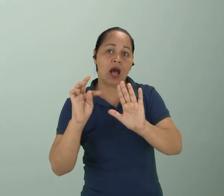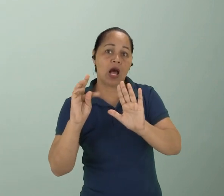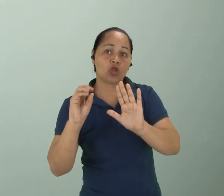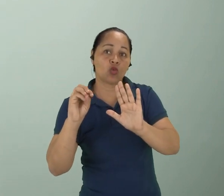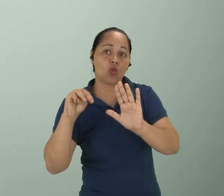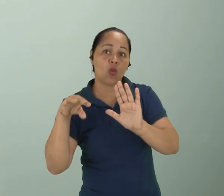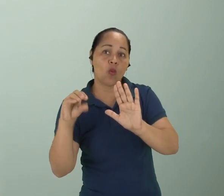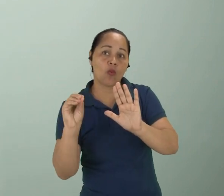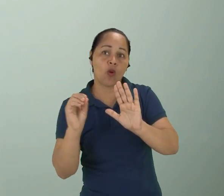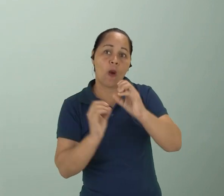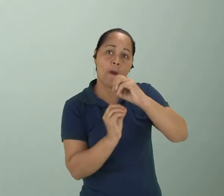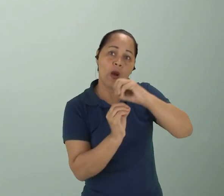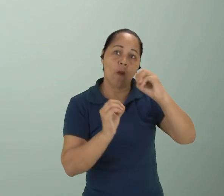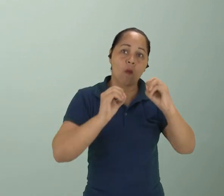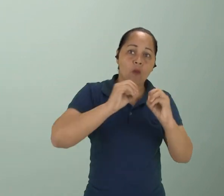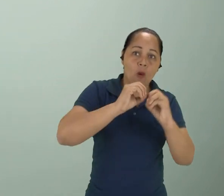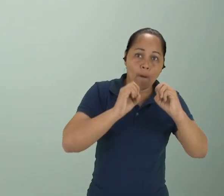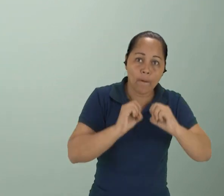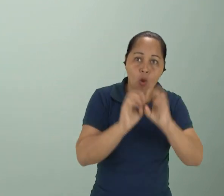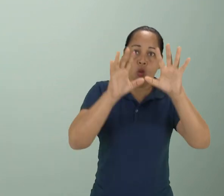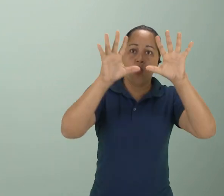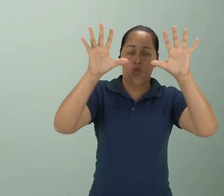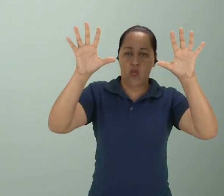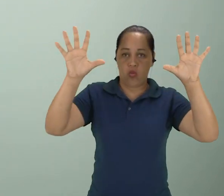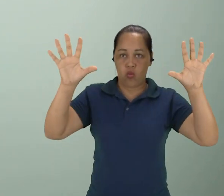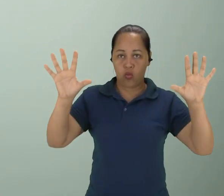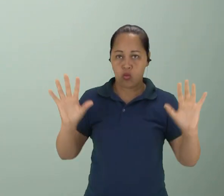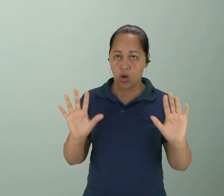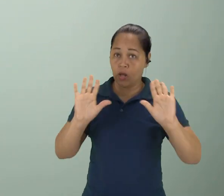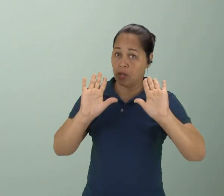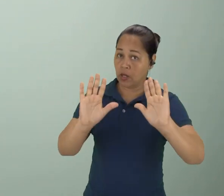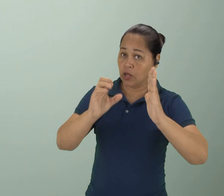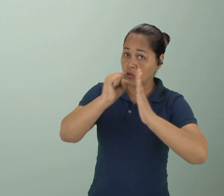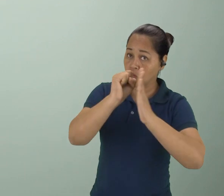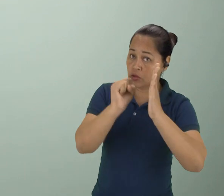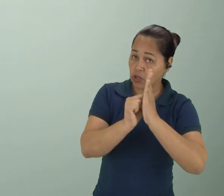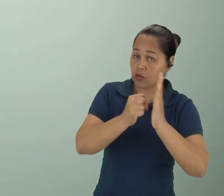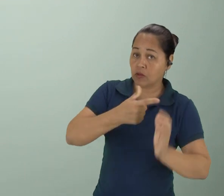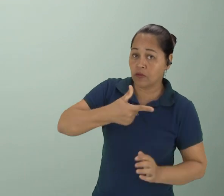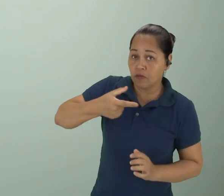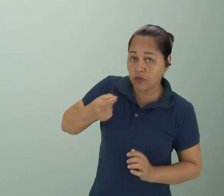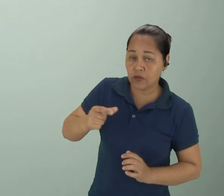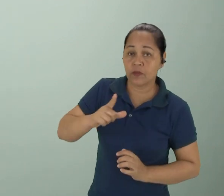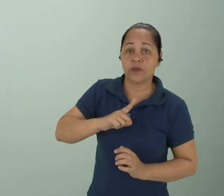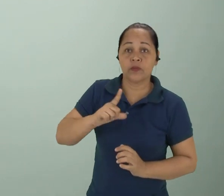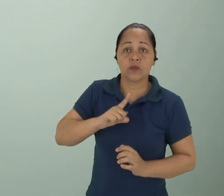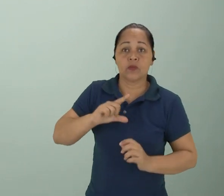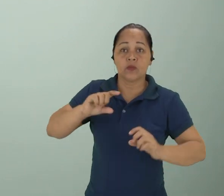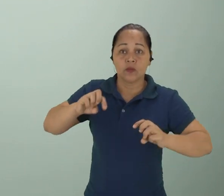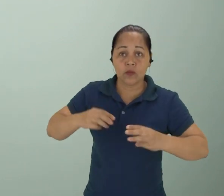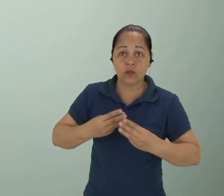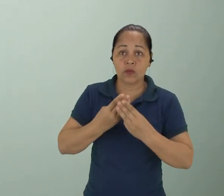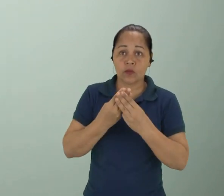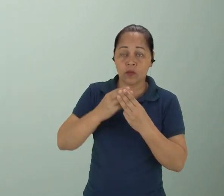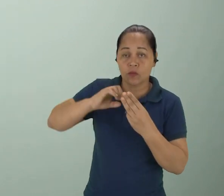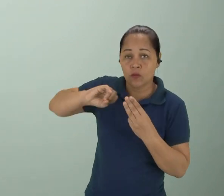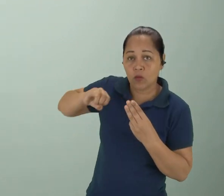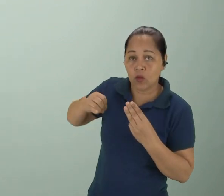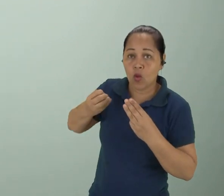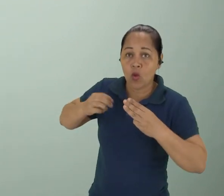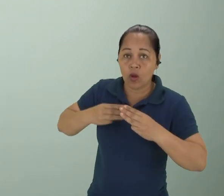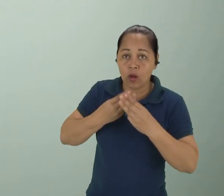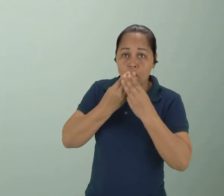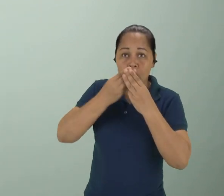então no século 20 aconteceram duas guerras mundiais o holocausto nazista e